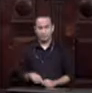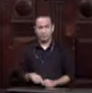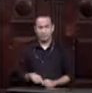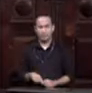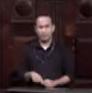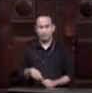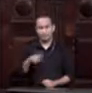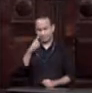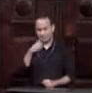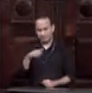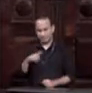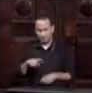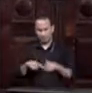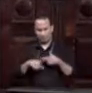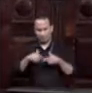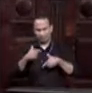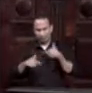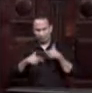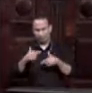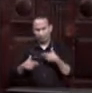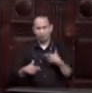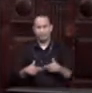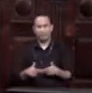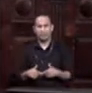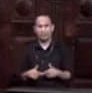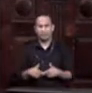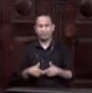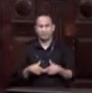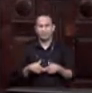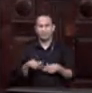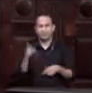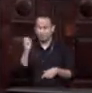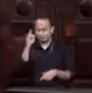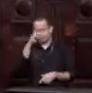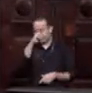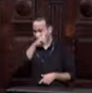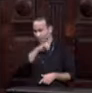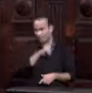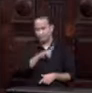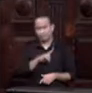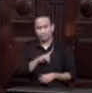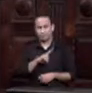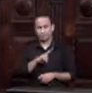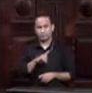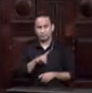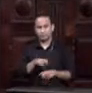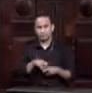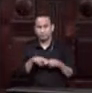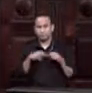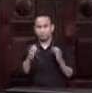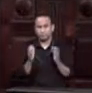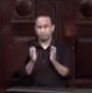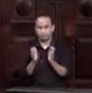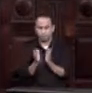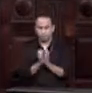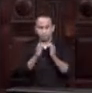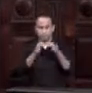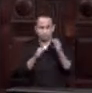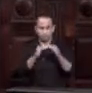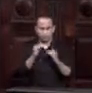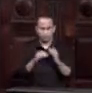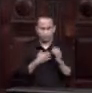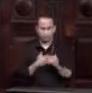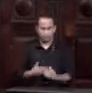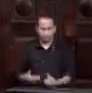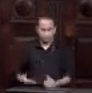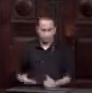intenso trabalho legislativo, de muitas dificuldades por parte de todos os servidores e de todos os cidadãos do Estado do Rio